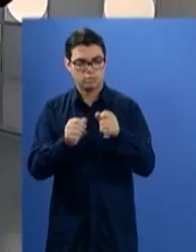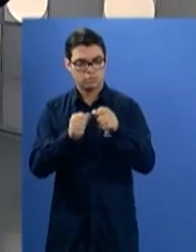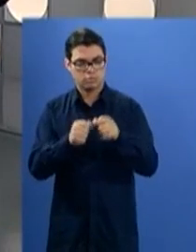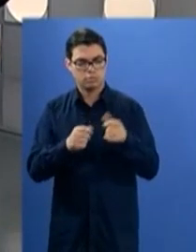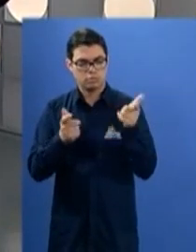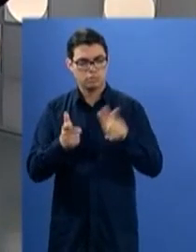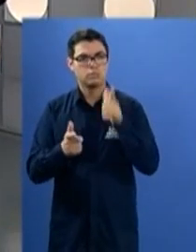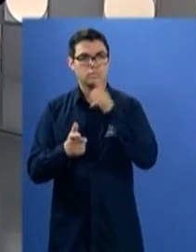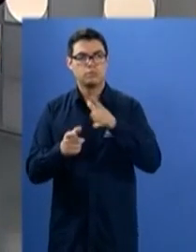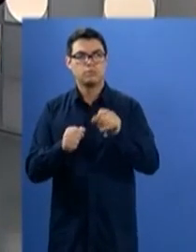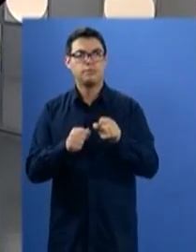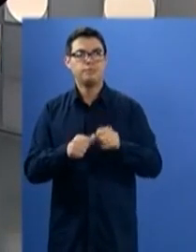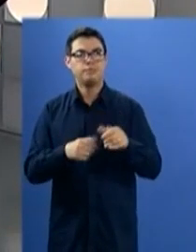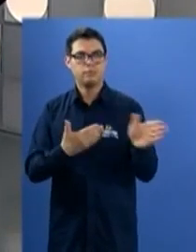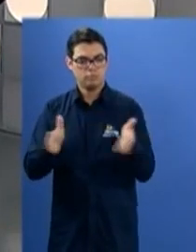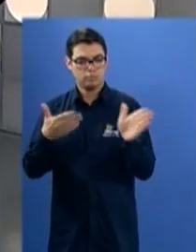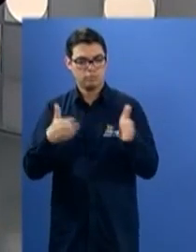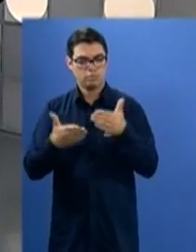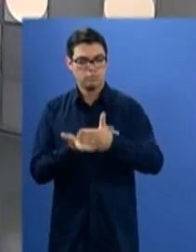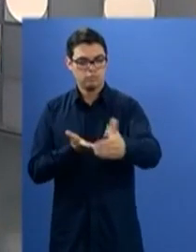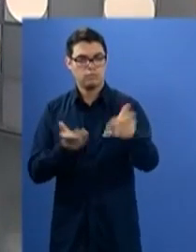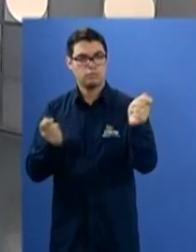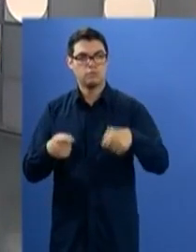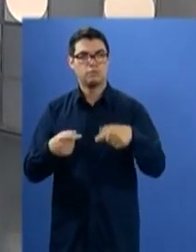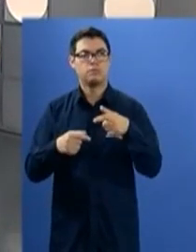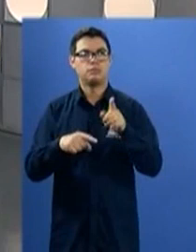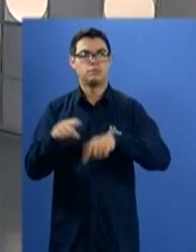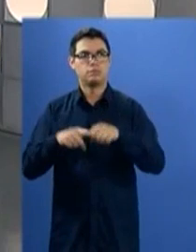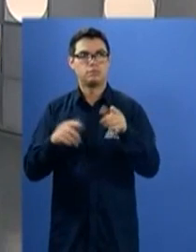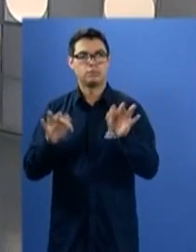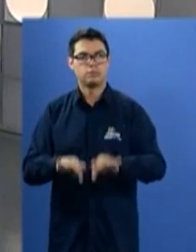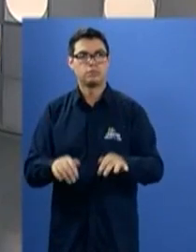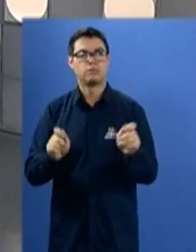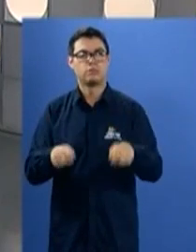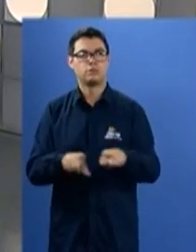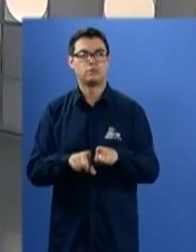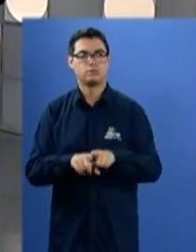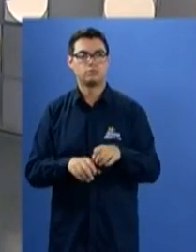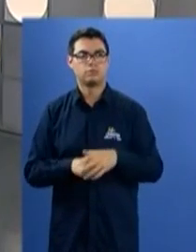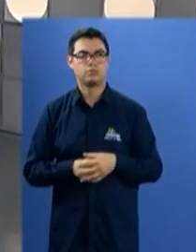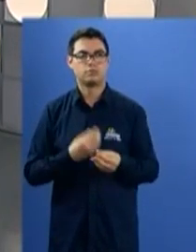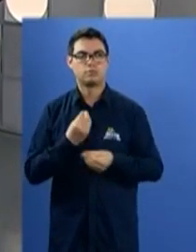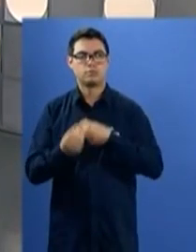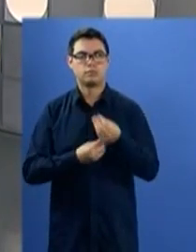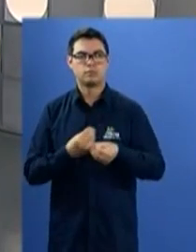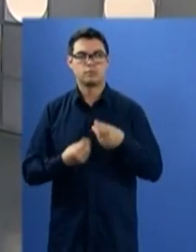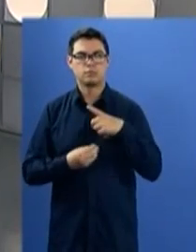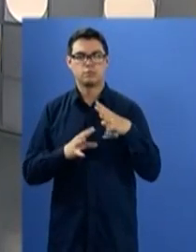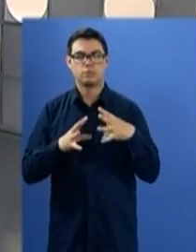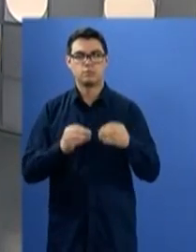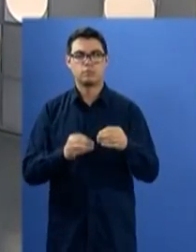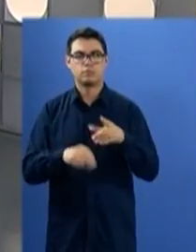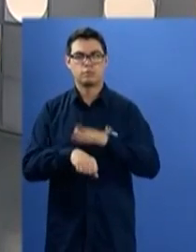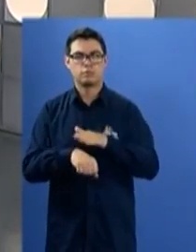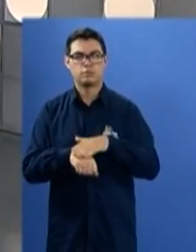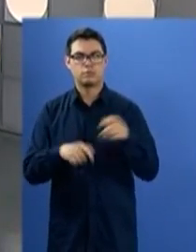para emitir ou para produzir um produto final e acabado. Então, você tem que considerar todo esse